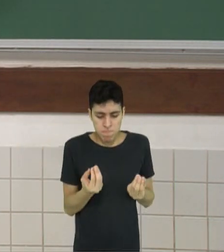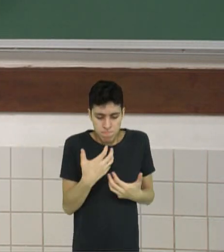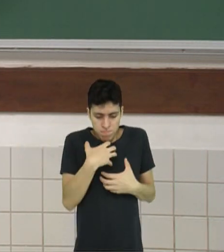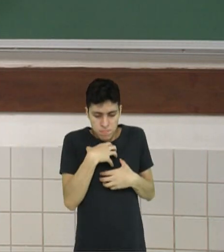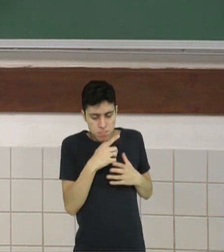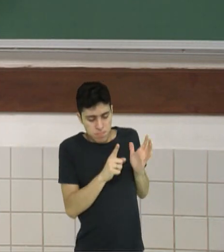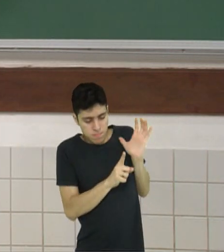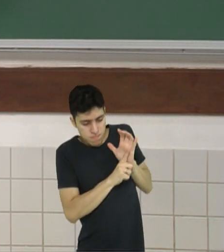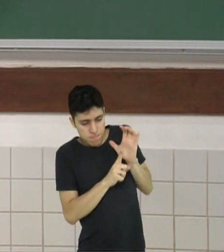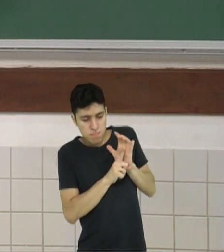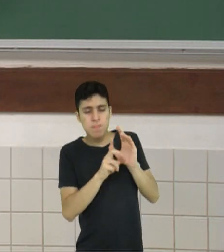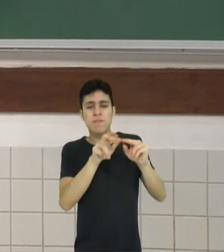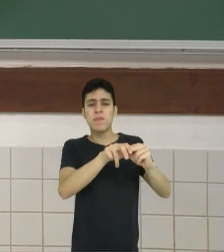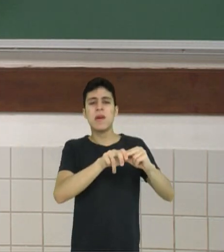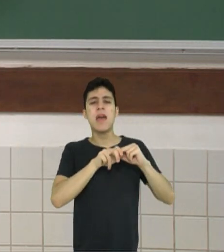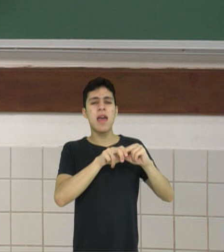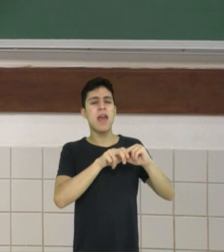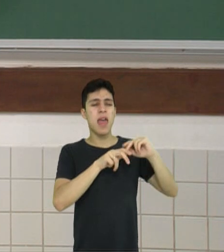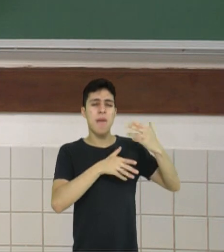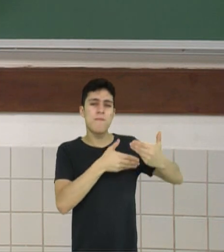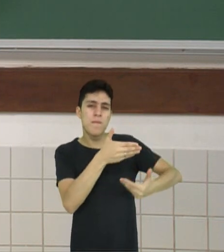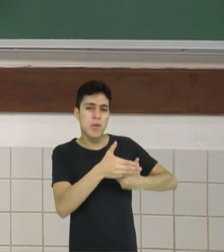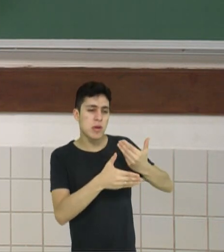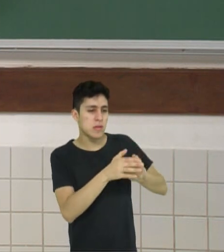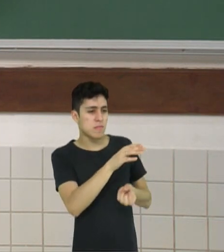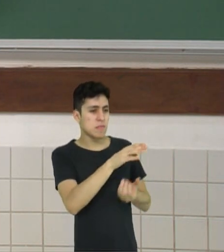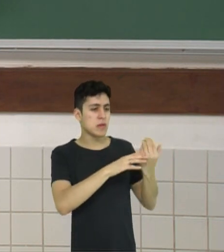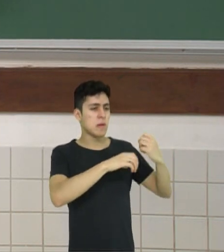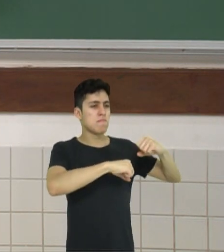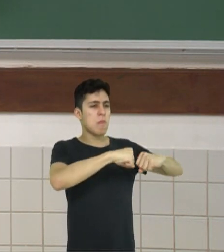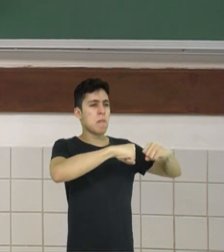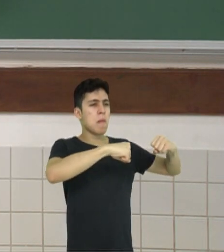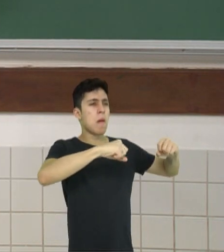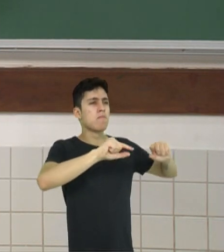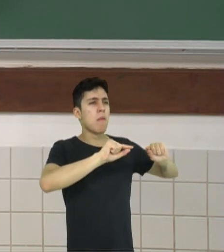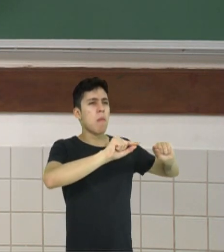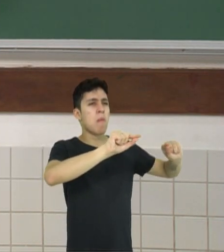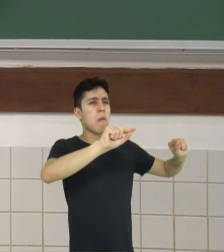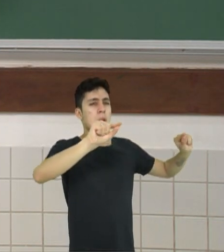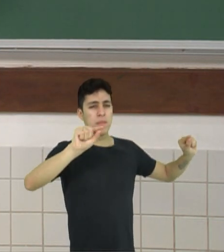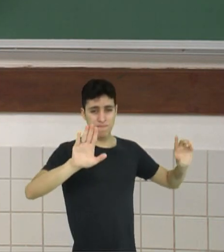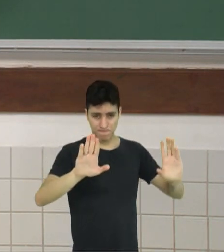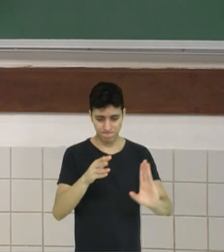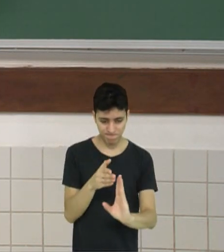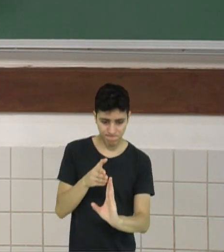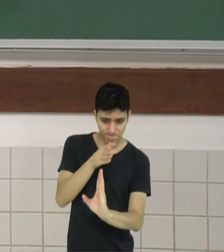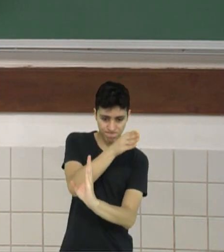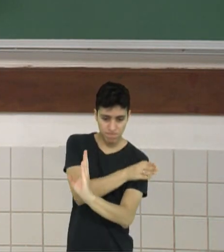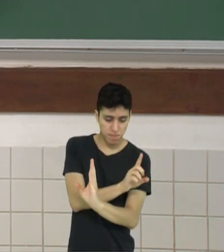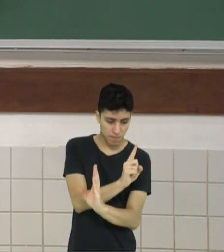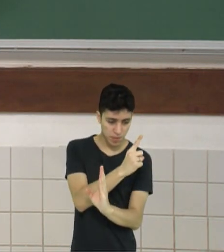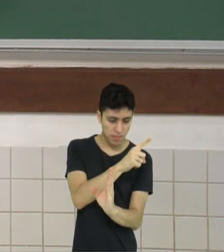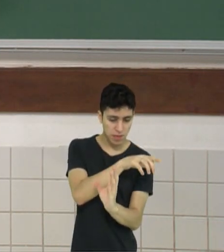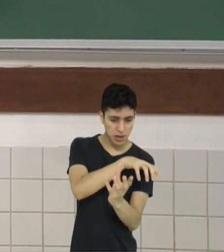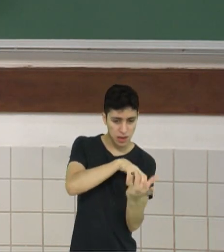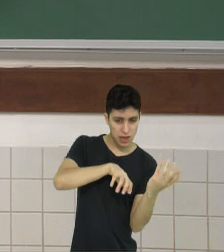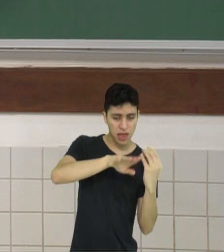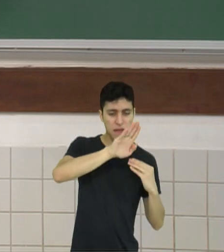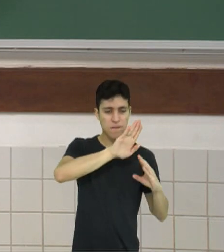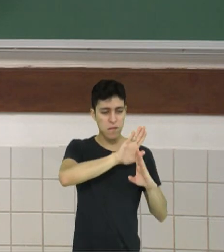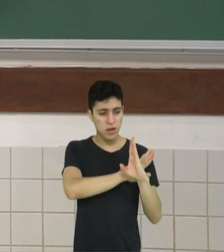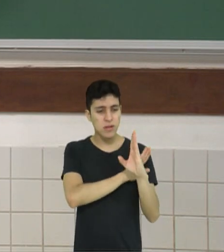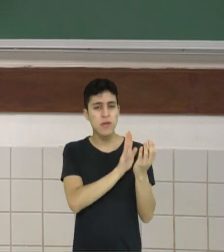causadas pelo processo de industrialização mundial. Nós percebemos que desde lá da primeira Revolução Industrial, a emissão de